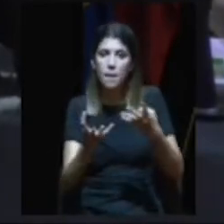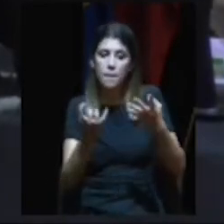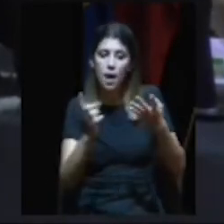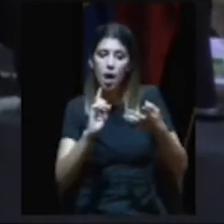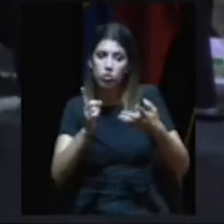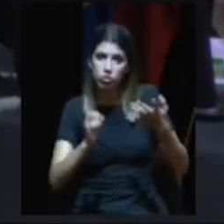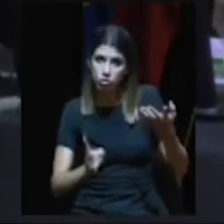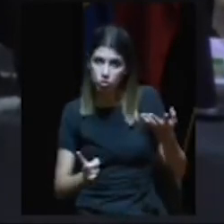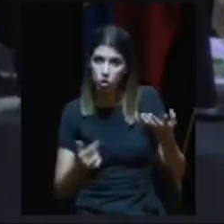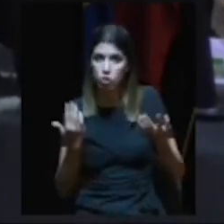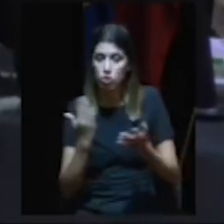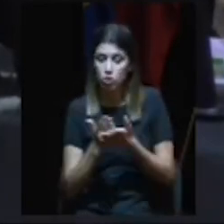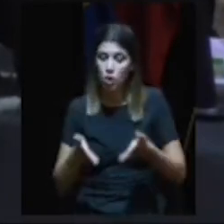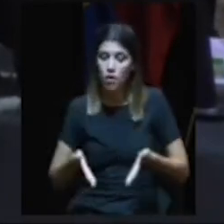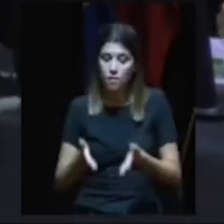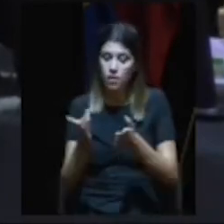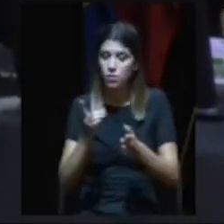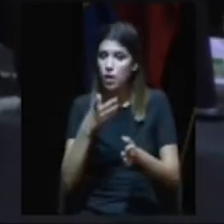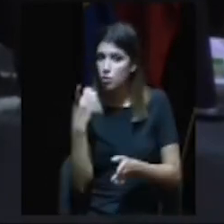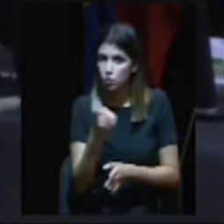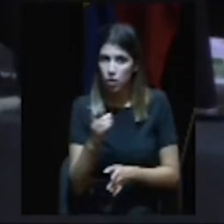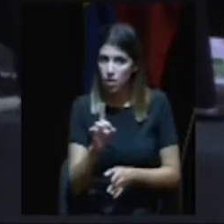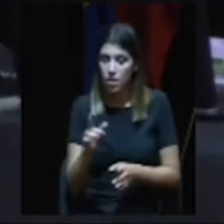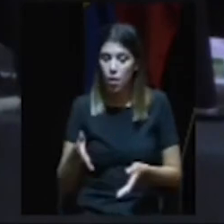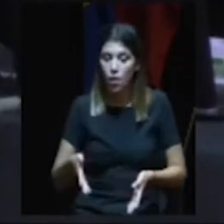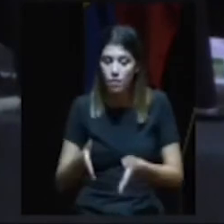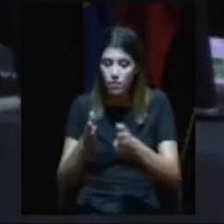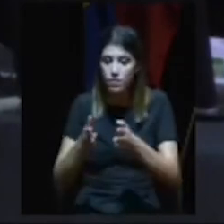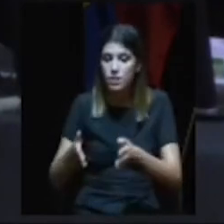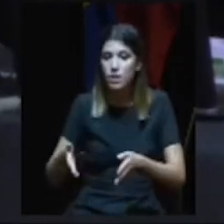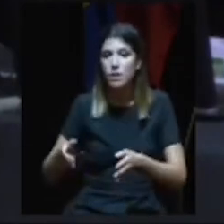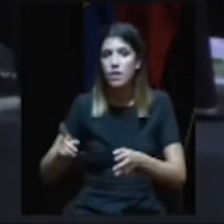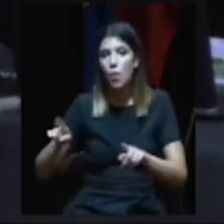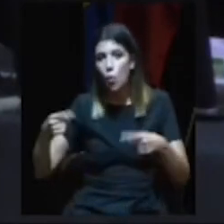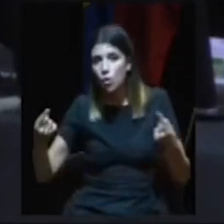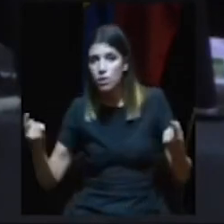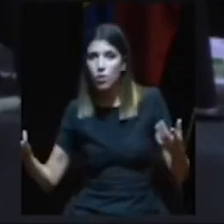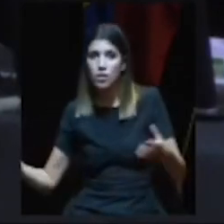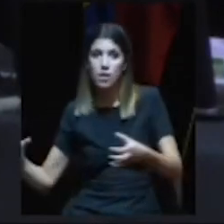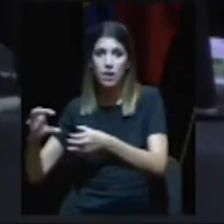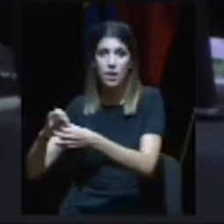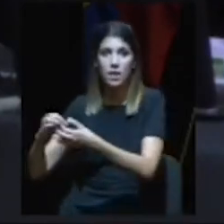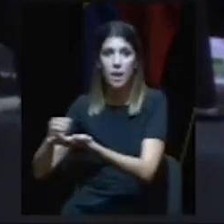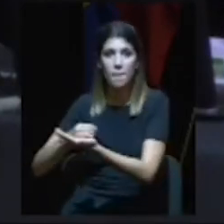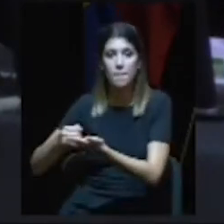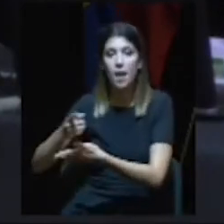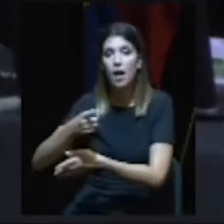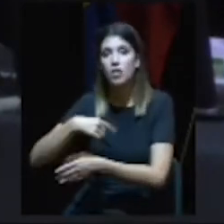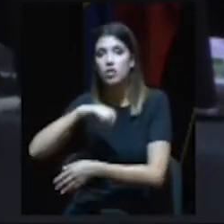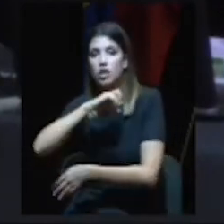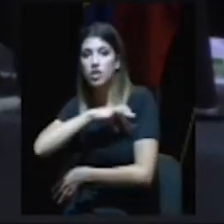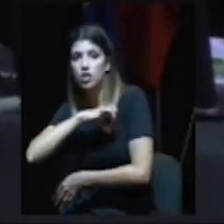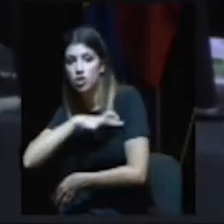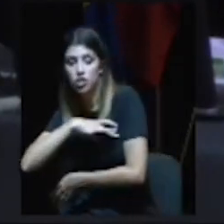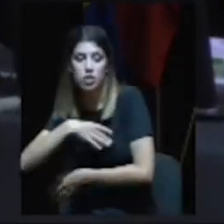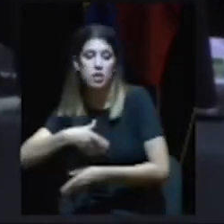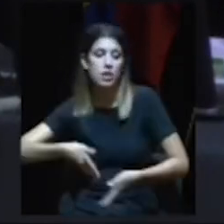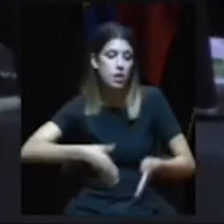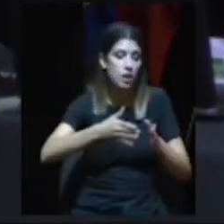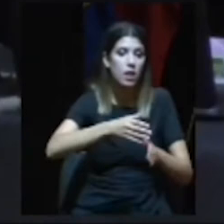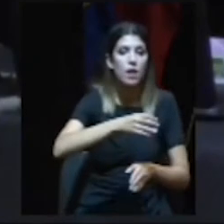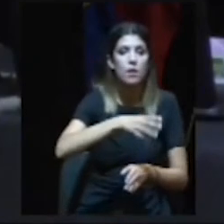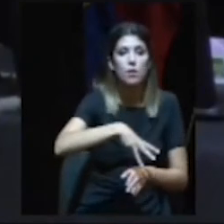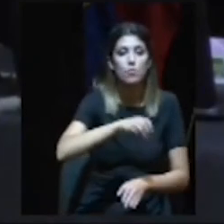Não só esta avenida, e não pensar esta avenida isoladamente, mas também a sua ligação na Praça do Chile, na Moraes Soares, a sua ligação à